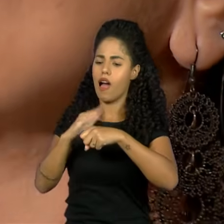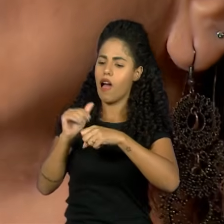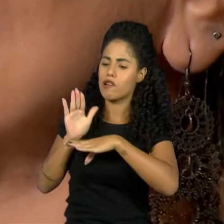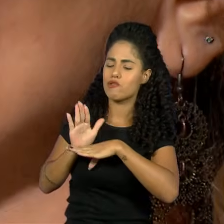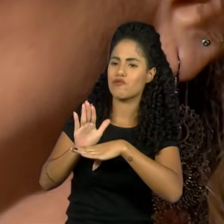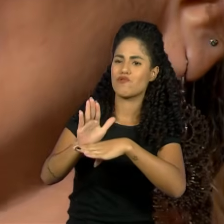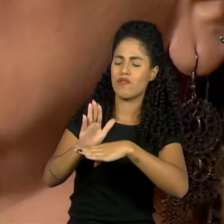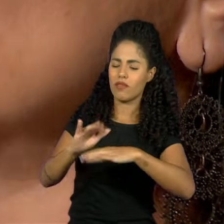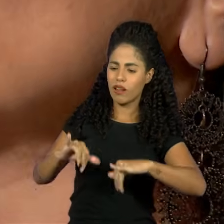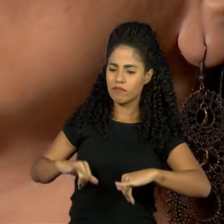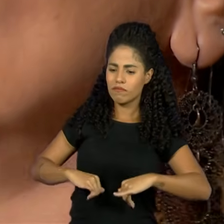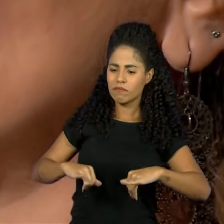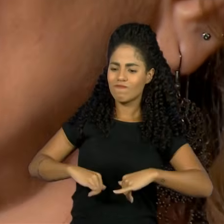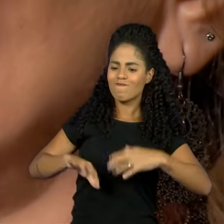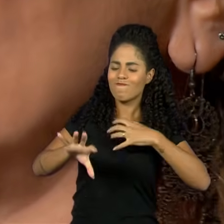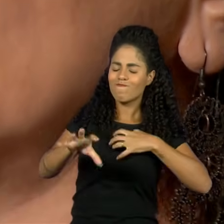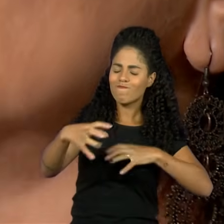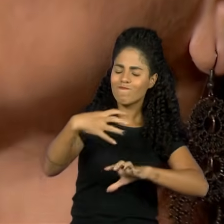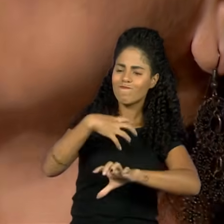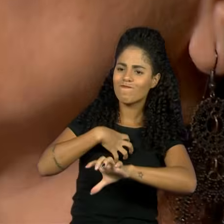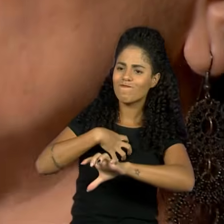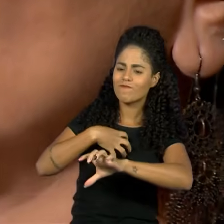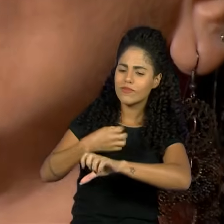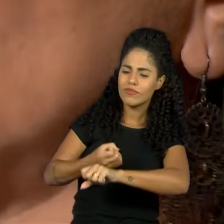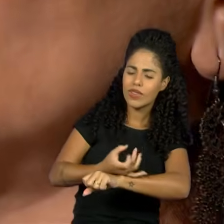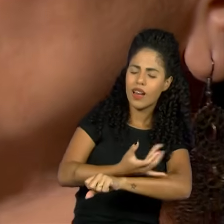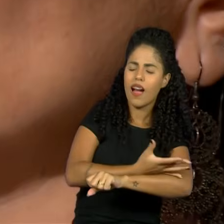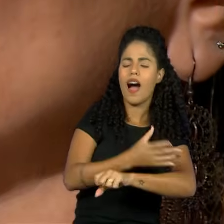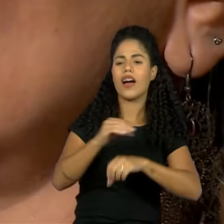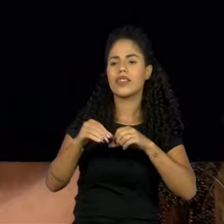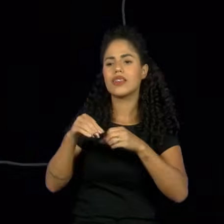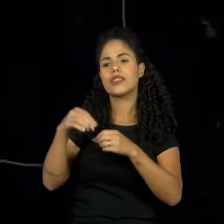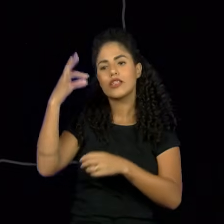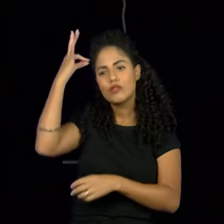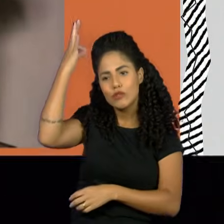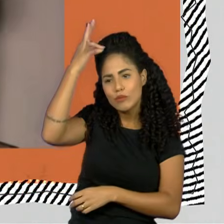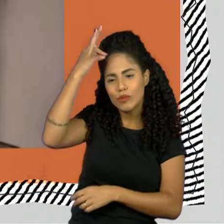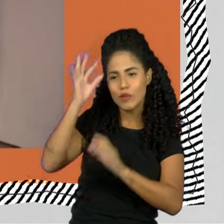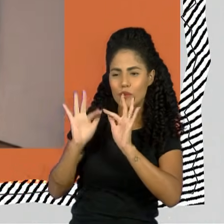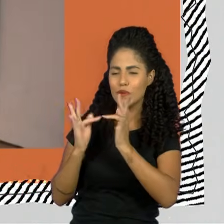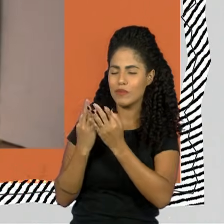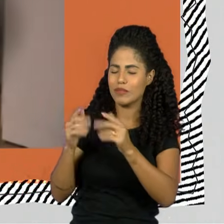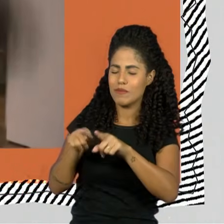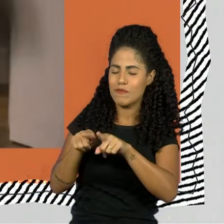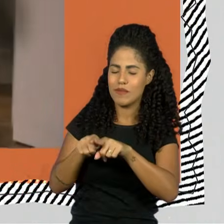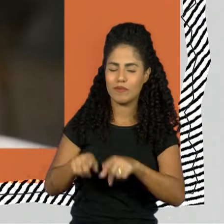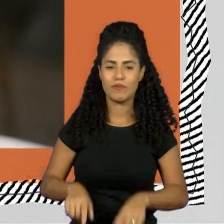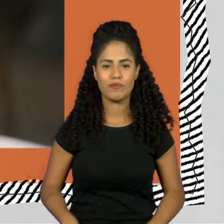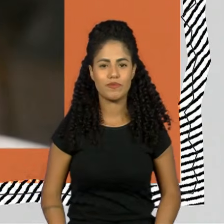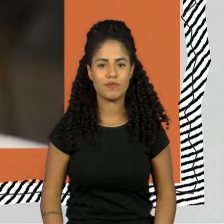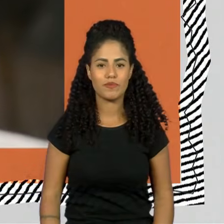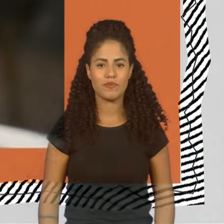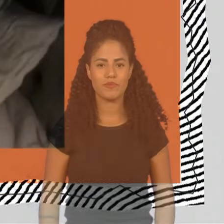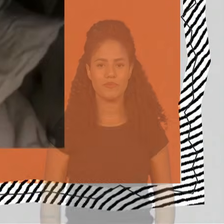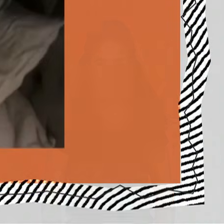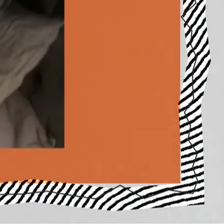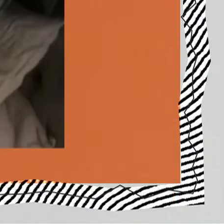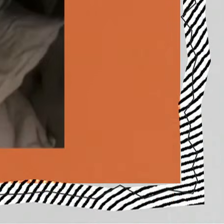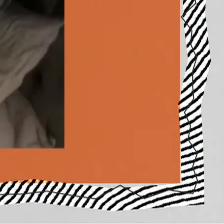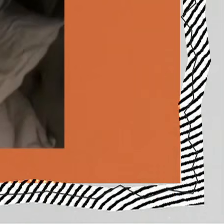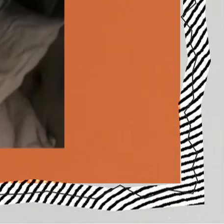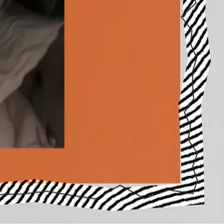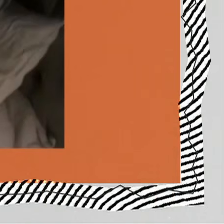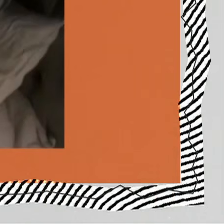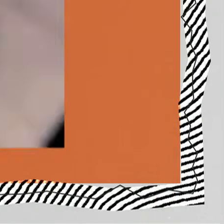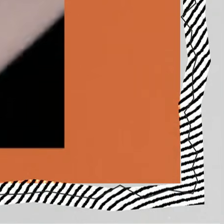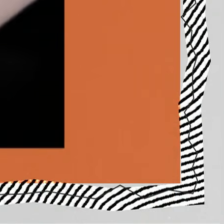do sofrimento emocional, do sofrimento familiar, do espiritual e do social. I think she tries to do the best she can for you,